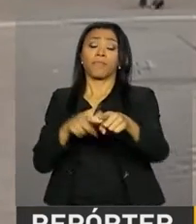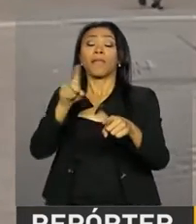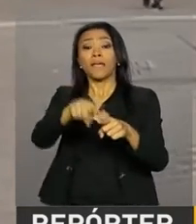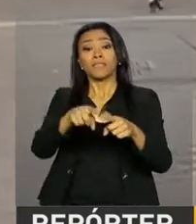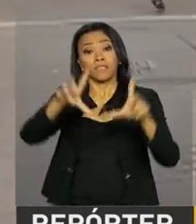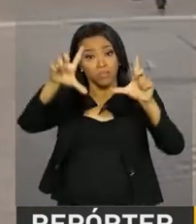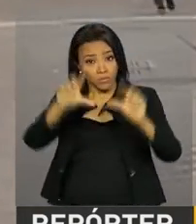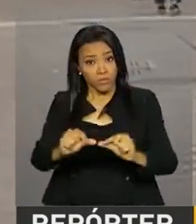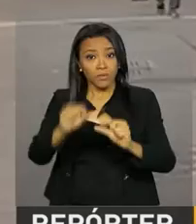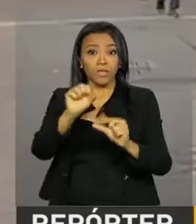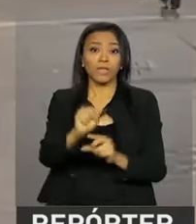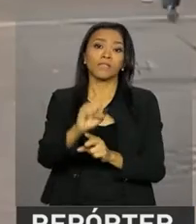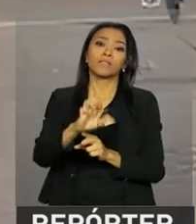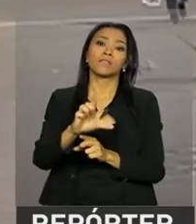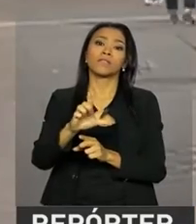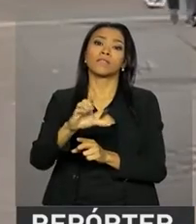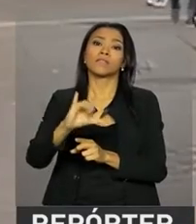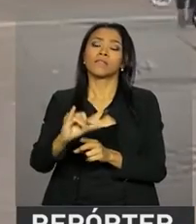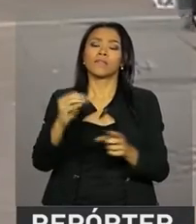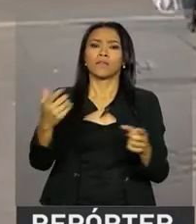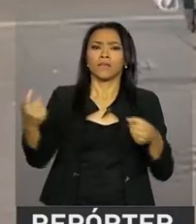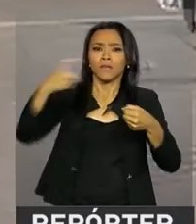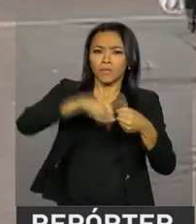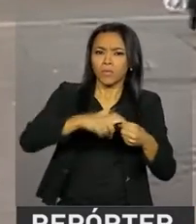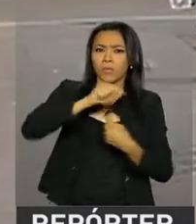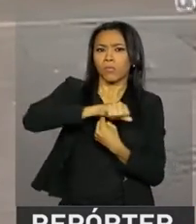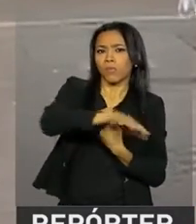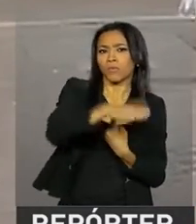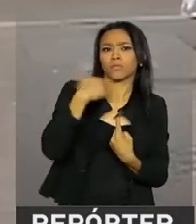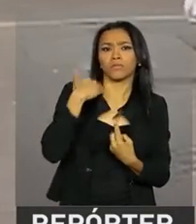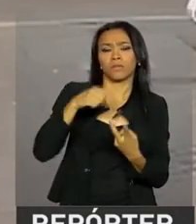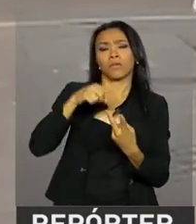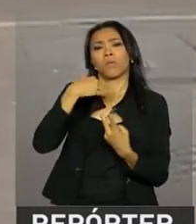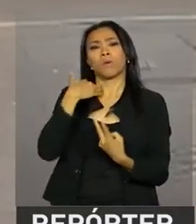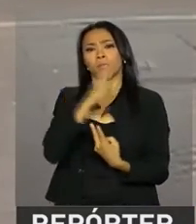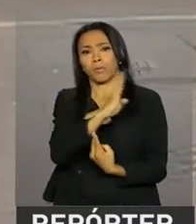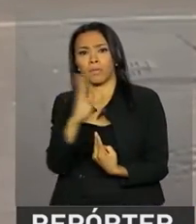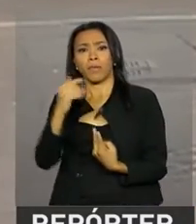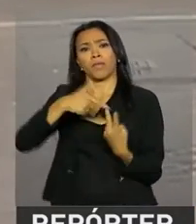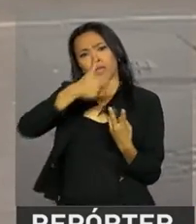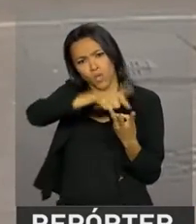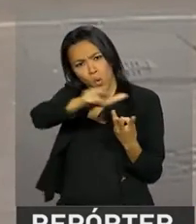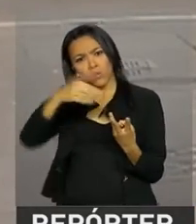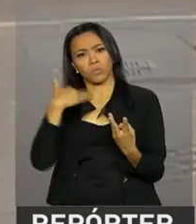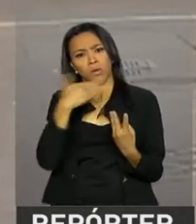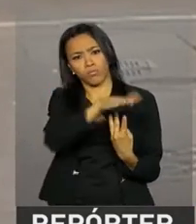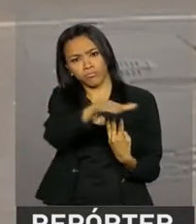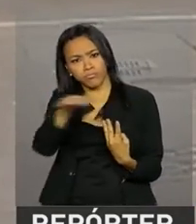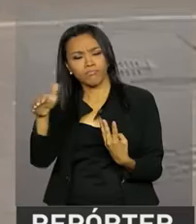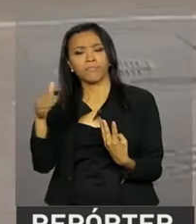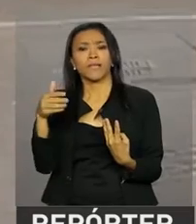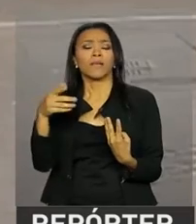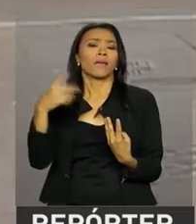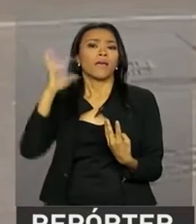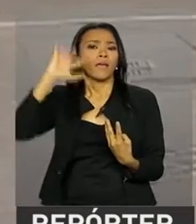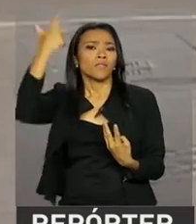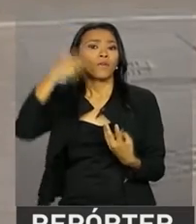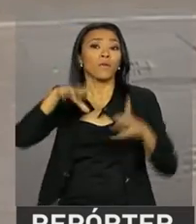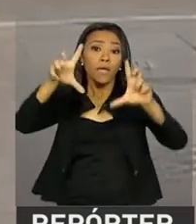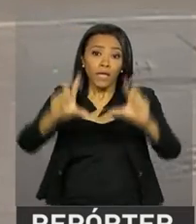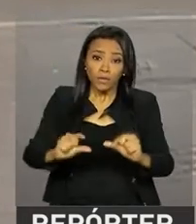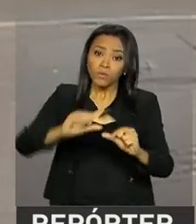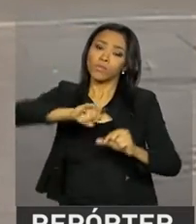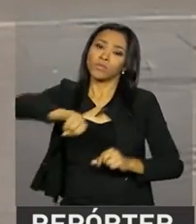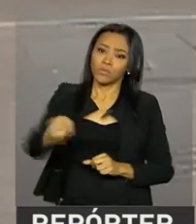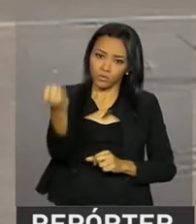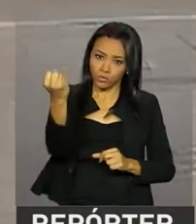apareceu e linha com o banco central o banco do brasil e outras instituições financeiras decidiram reduzir os juros para o